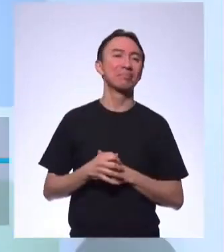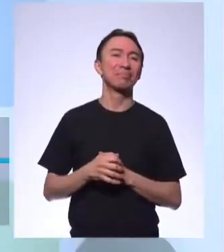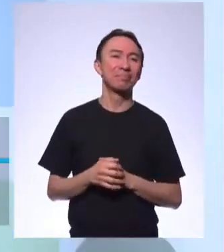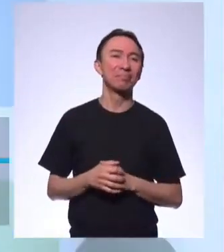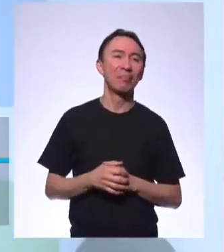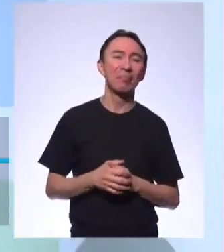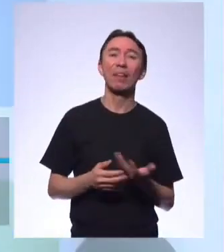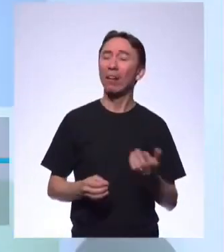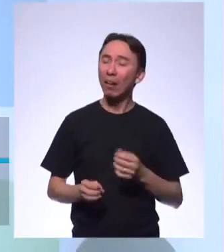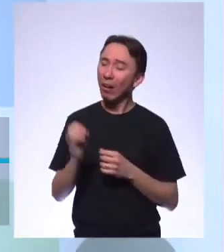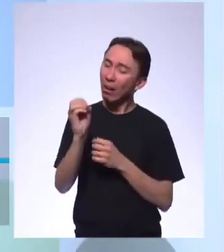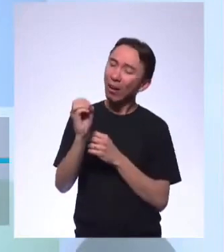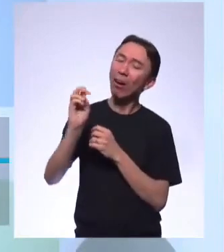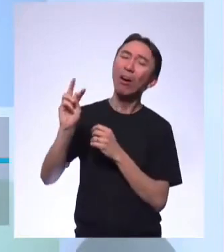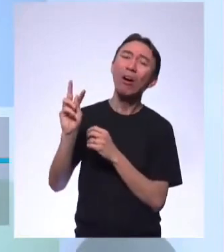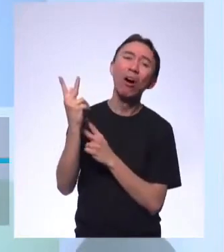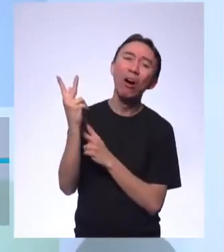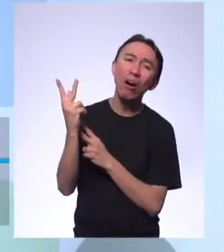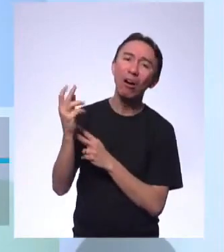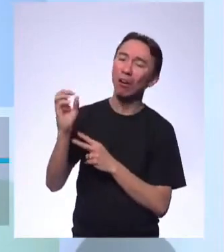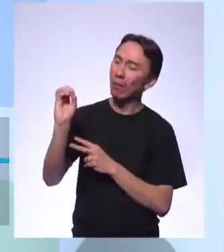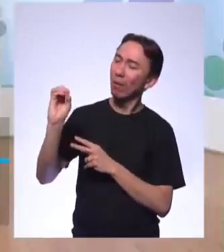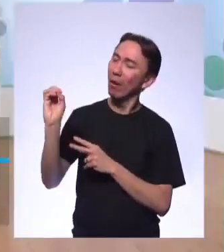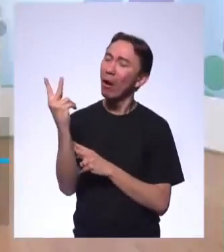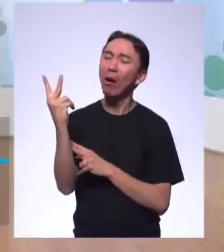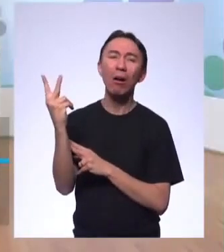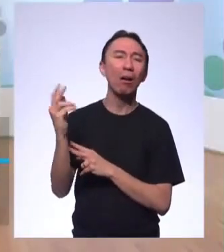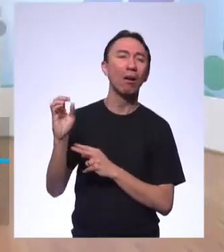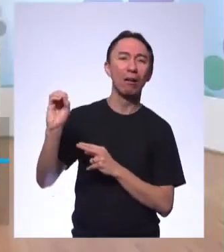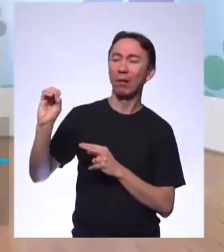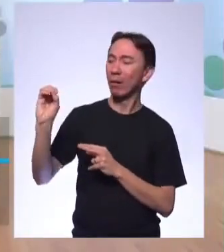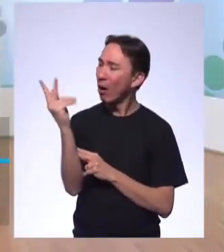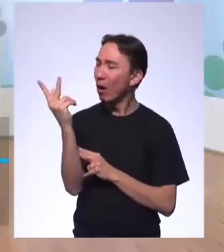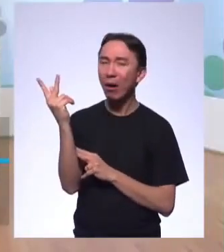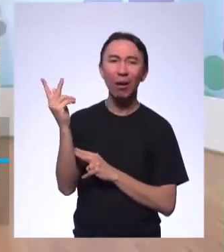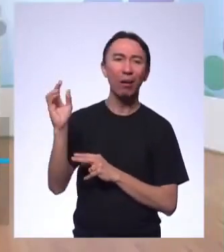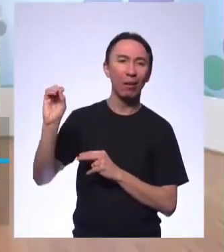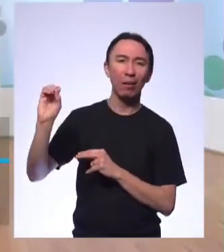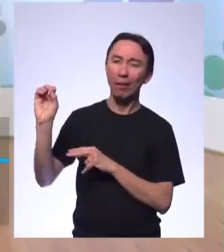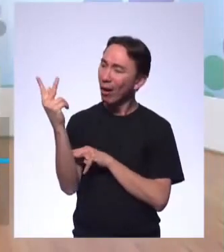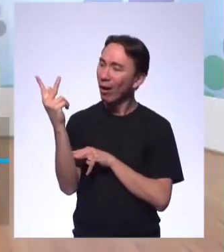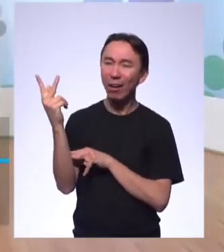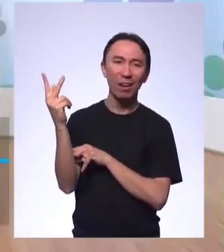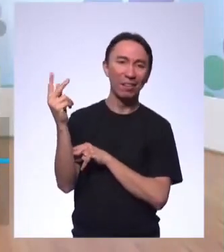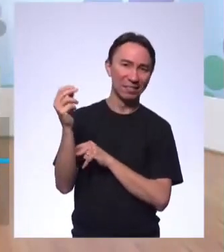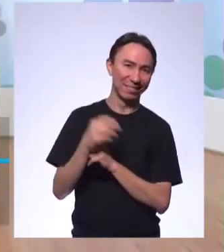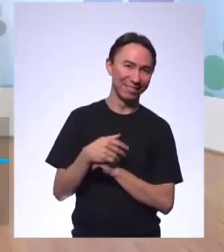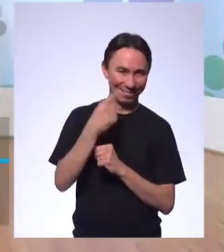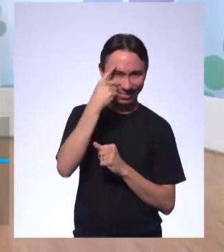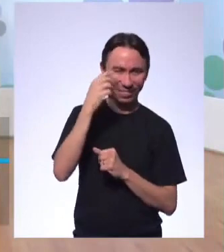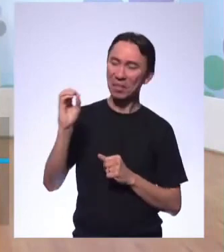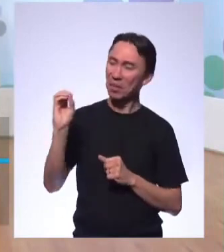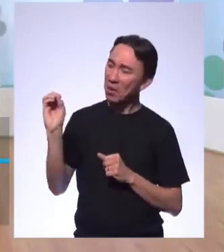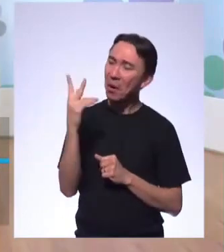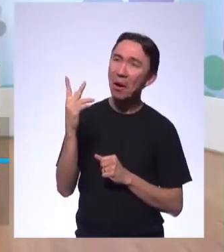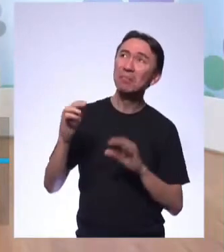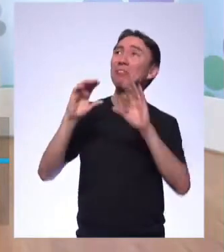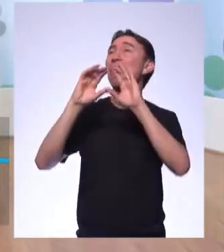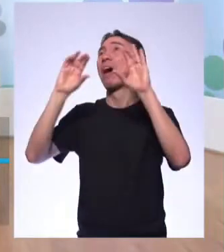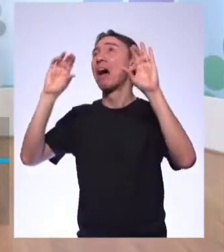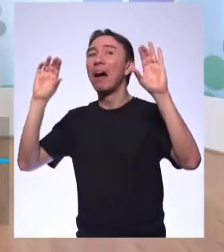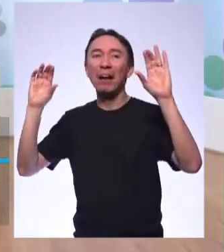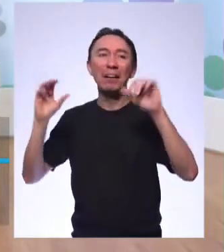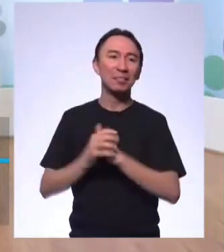Ó, a interjeição aí, ó, mar, ó, Omar, ó vida, dor. ó, dor, ó, céu, socorro, É minha só Omar, amada ó vida, não ó vê. dor, ó céu. Isso aí